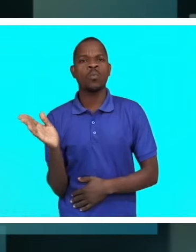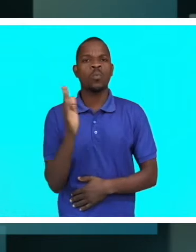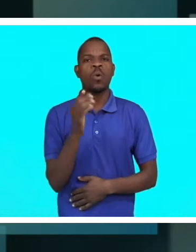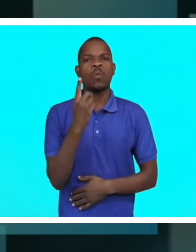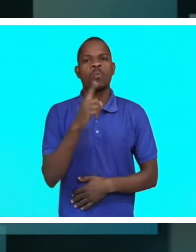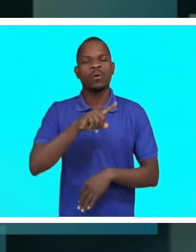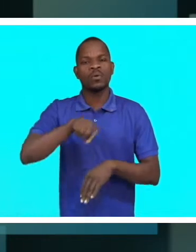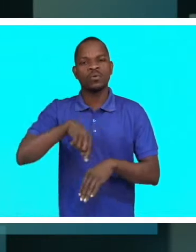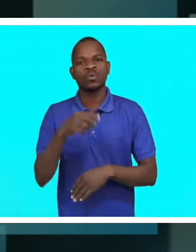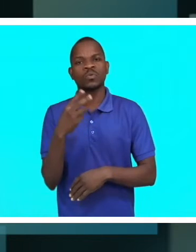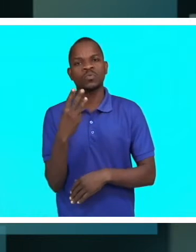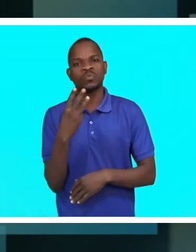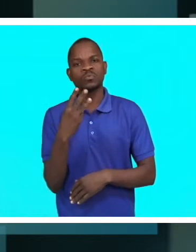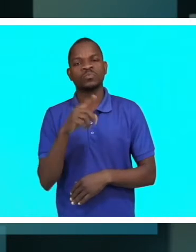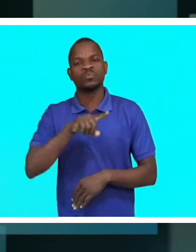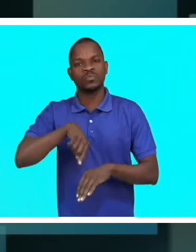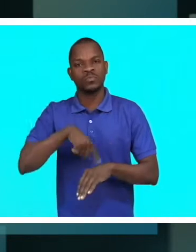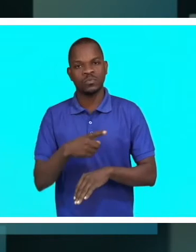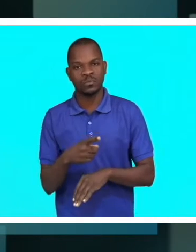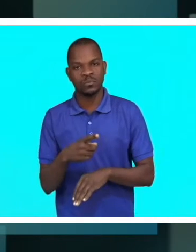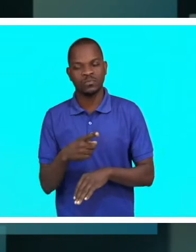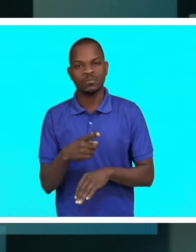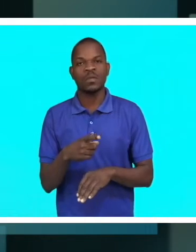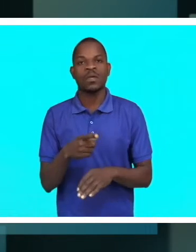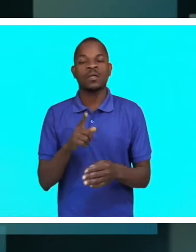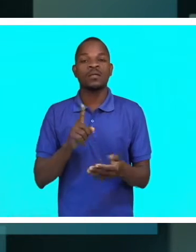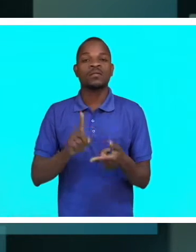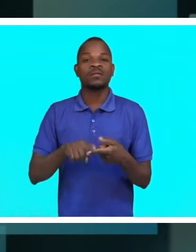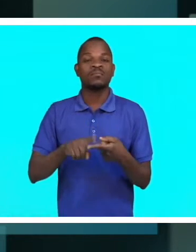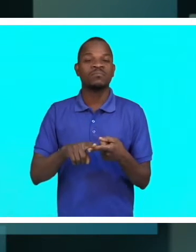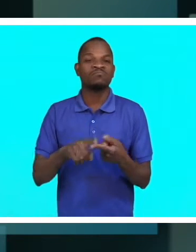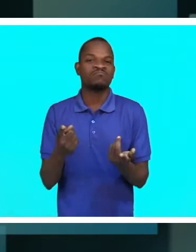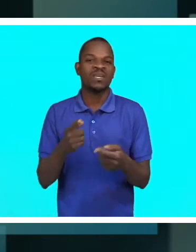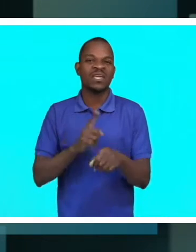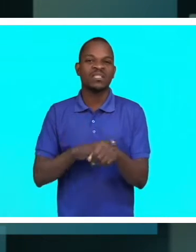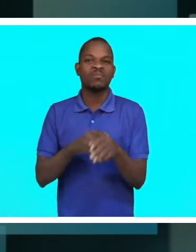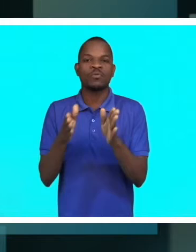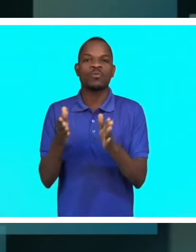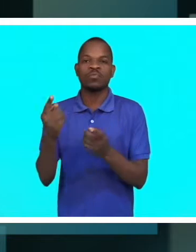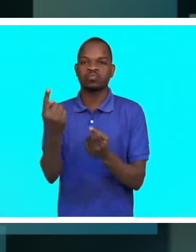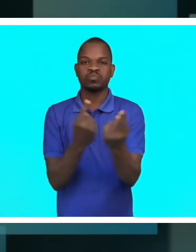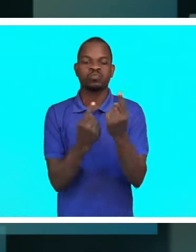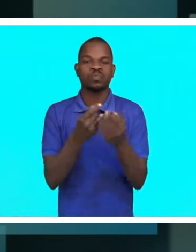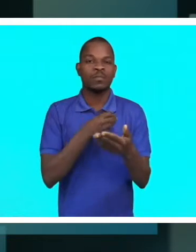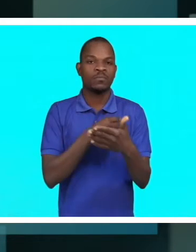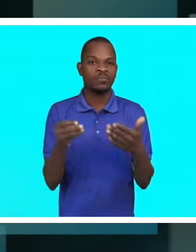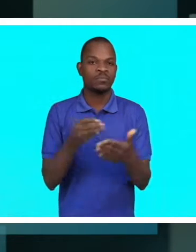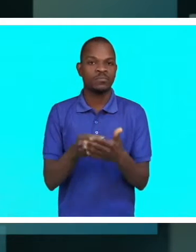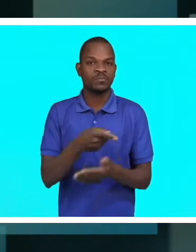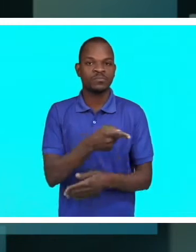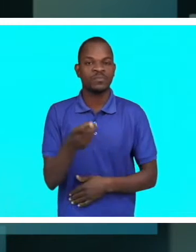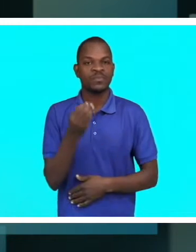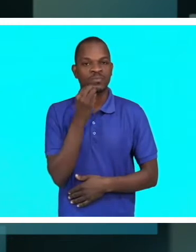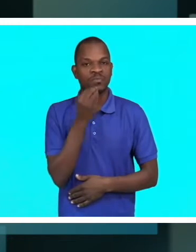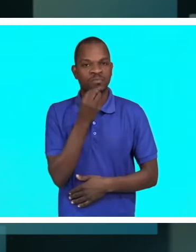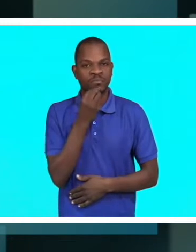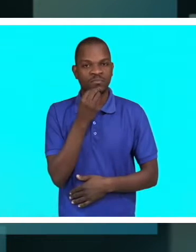ali durante uma, duas ou três horas de tempo, que é aquele período em as pessoas estão a comprar as comidas.